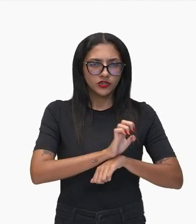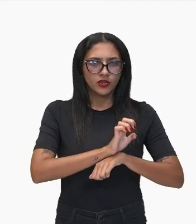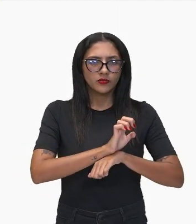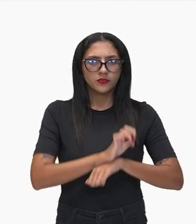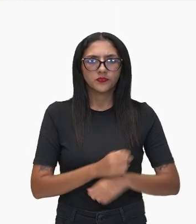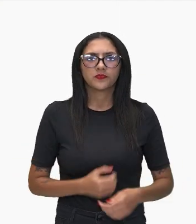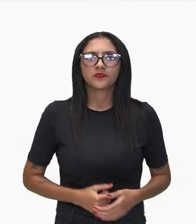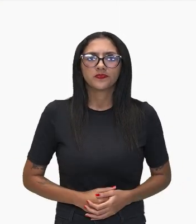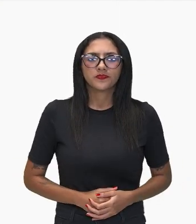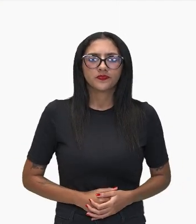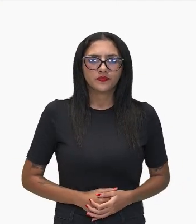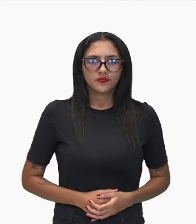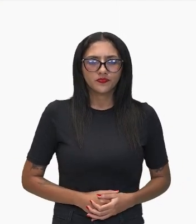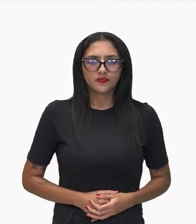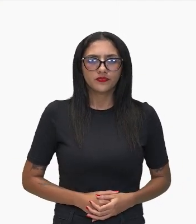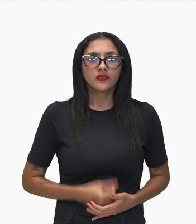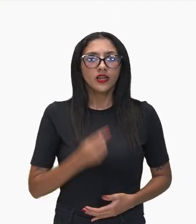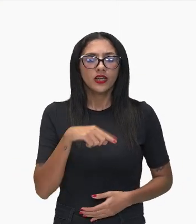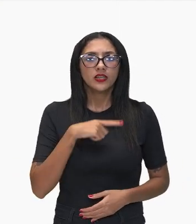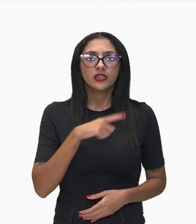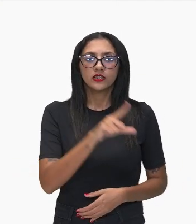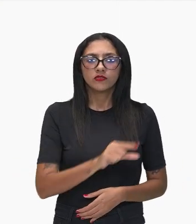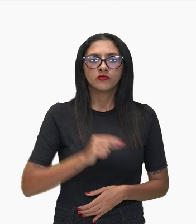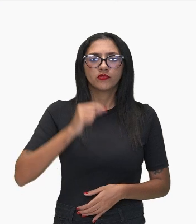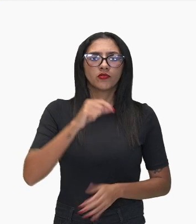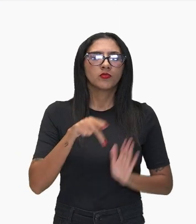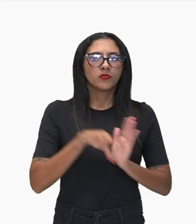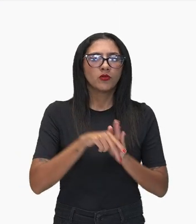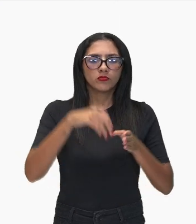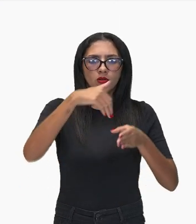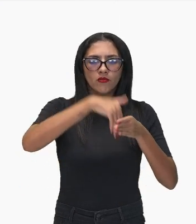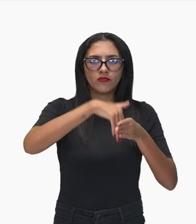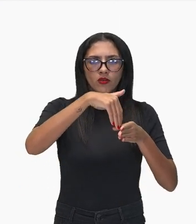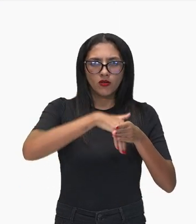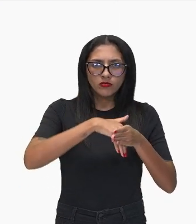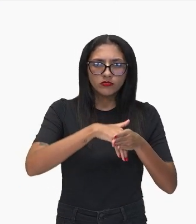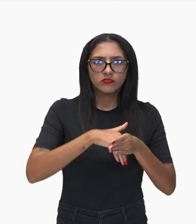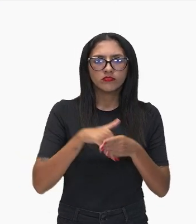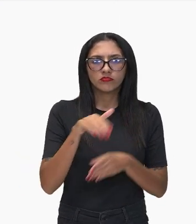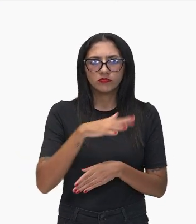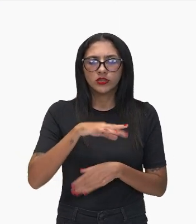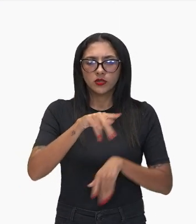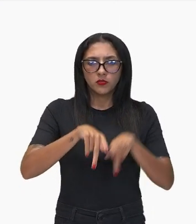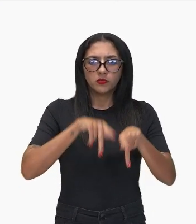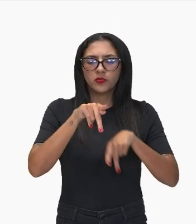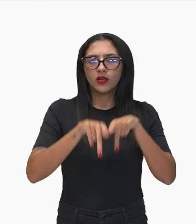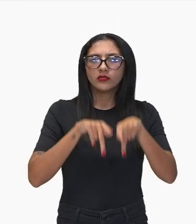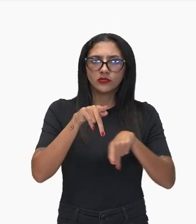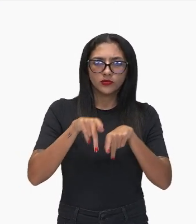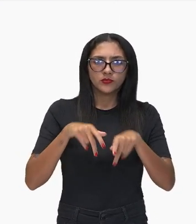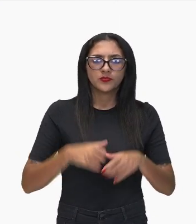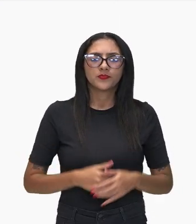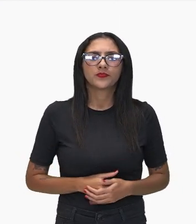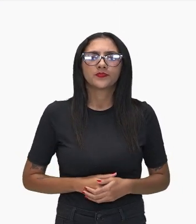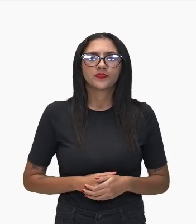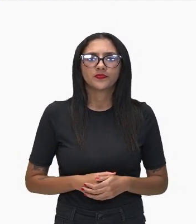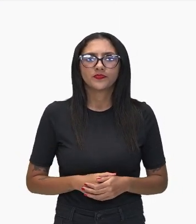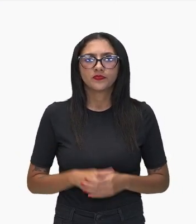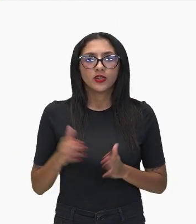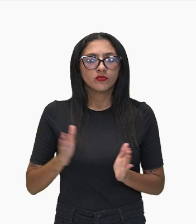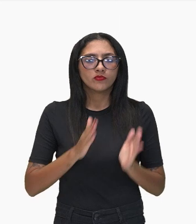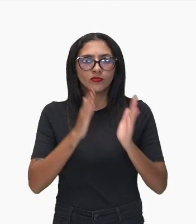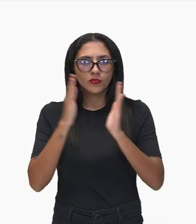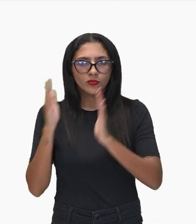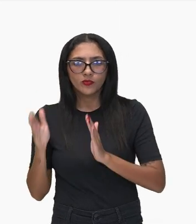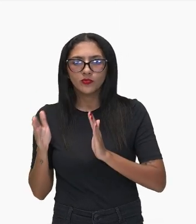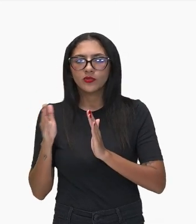é eleito aí através do voto, né, do voto popular. E aí nós temos do outro